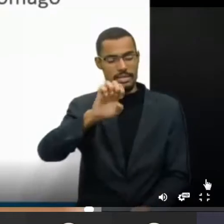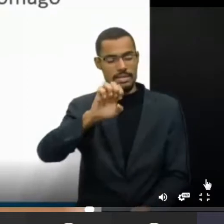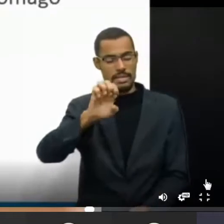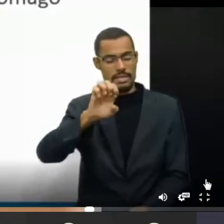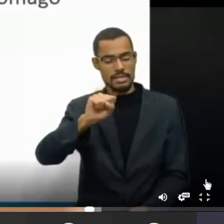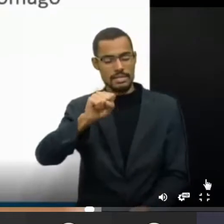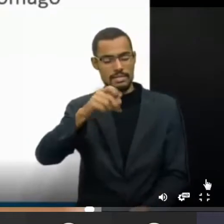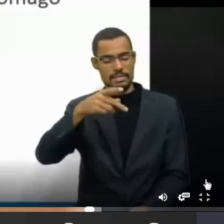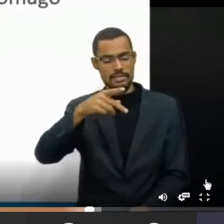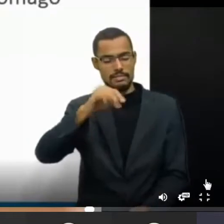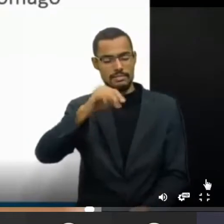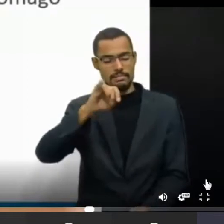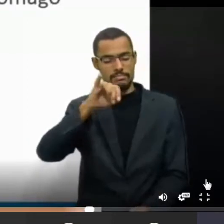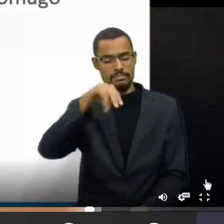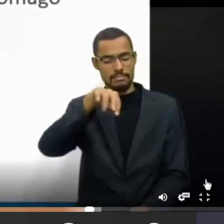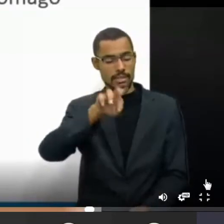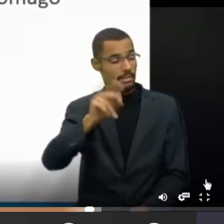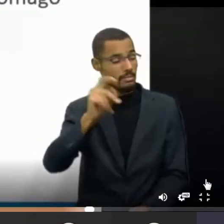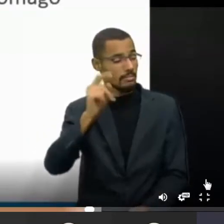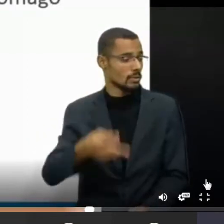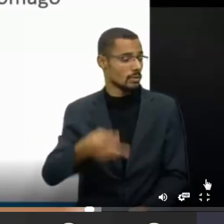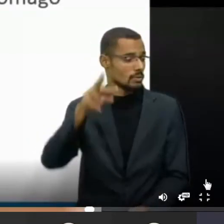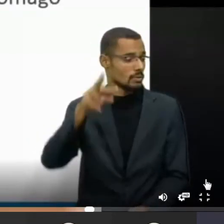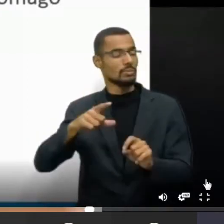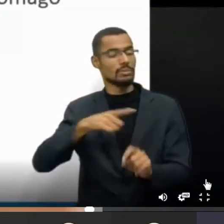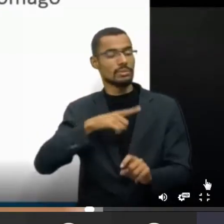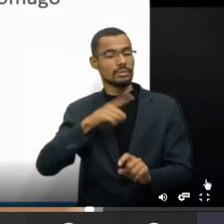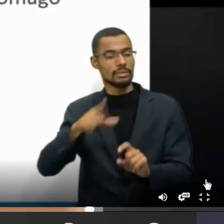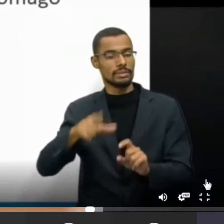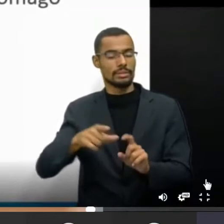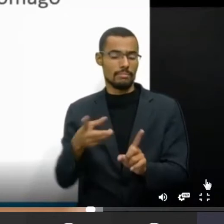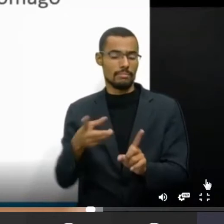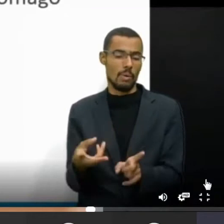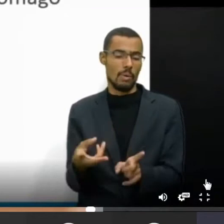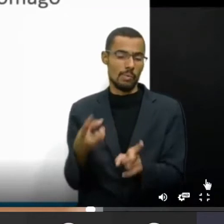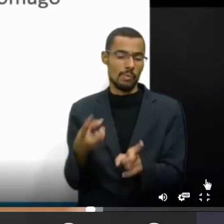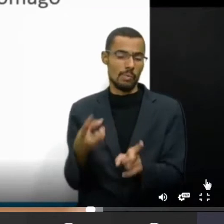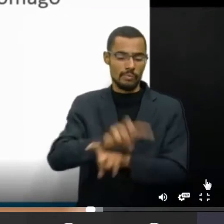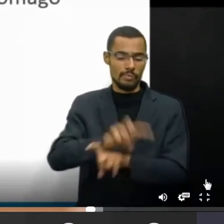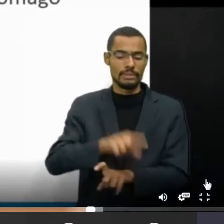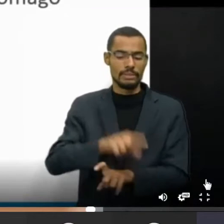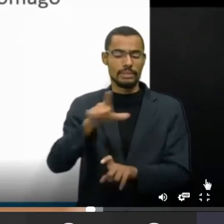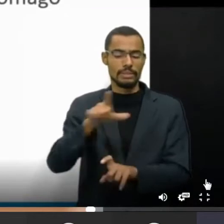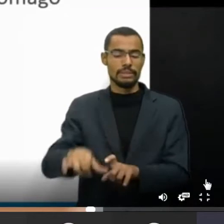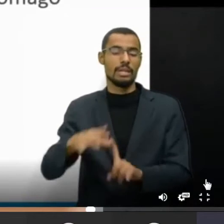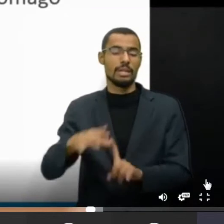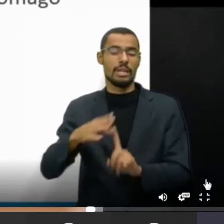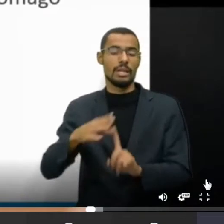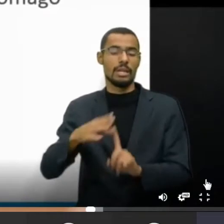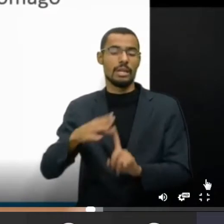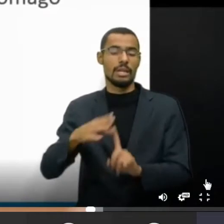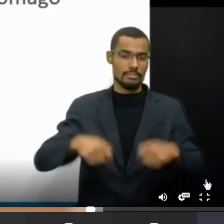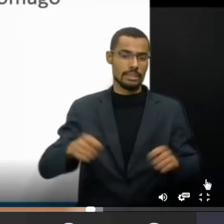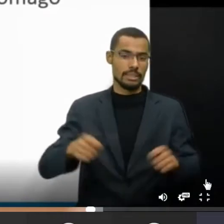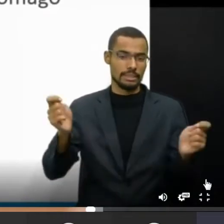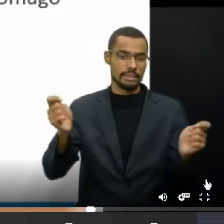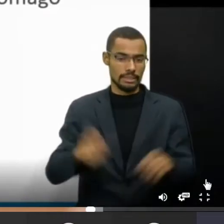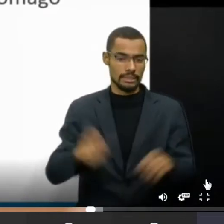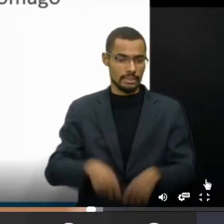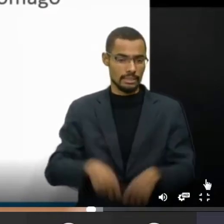sempre contraído, né? A função dele é sempre de contração e relaxamento quando necessário. Então,